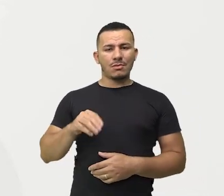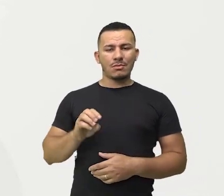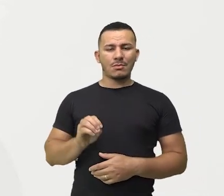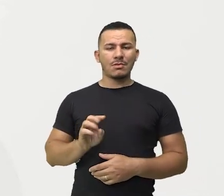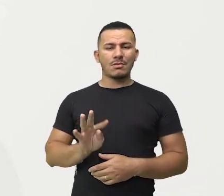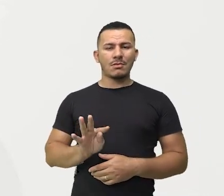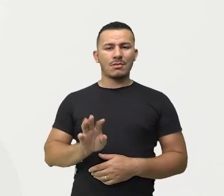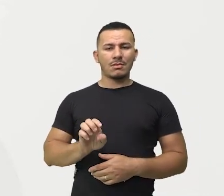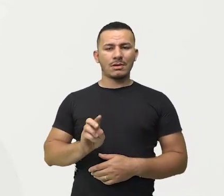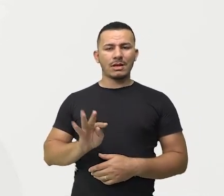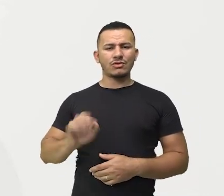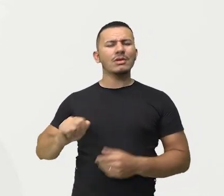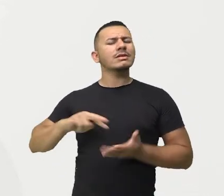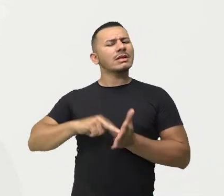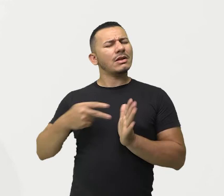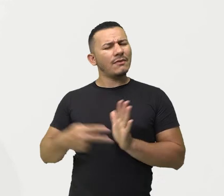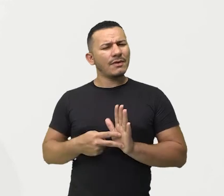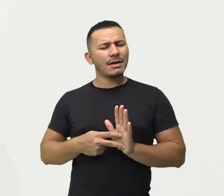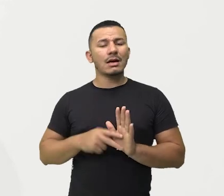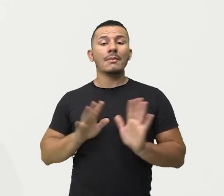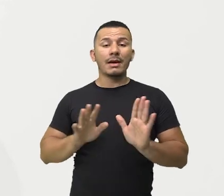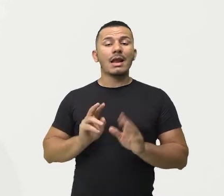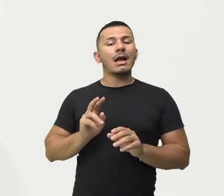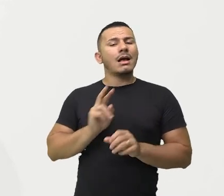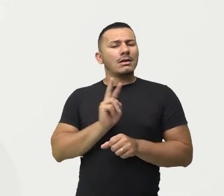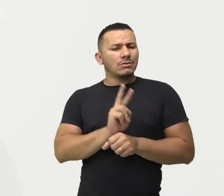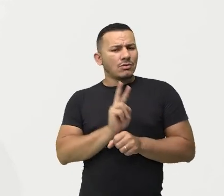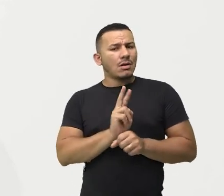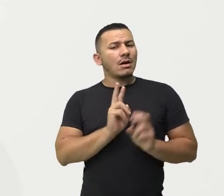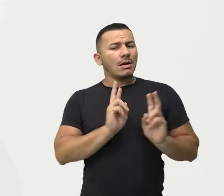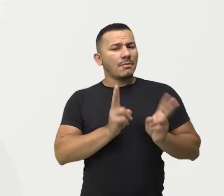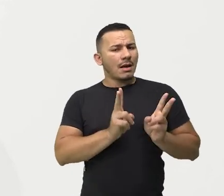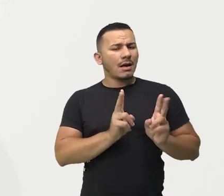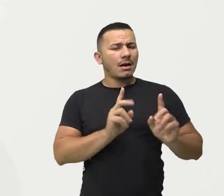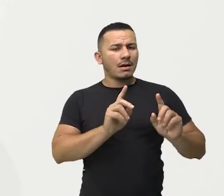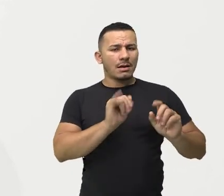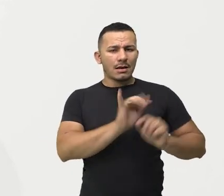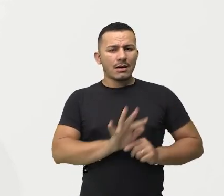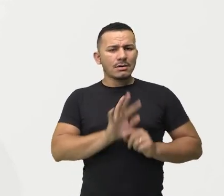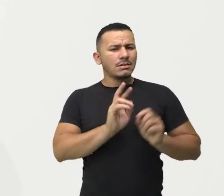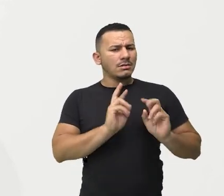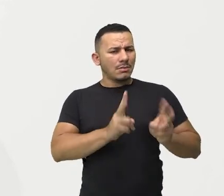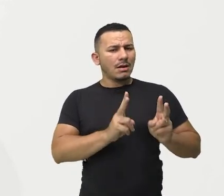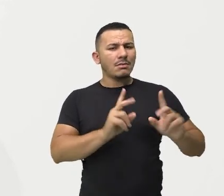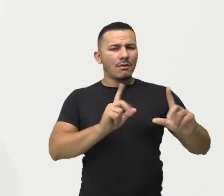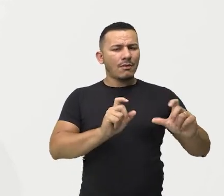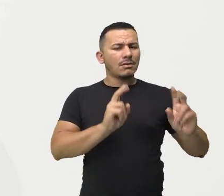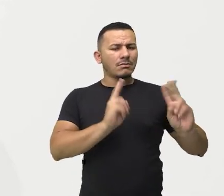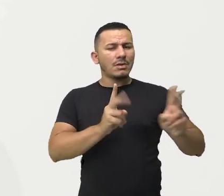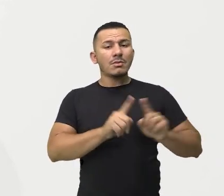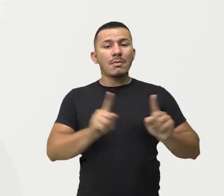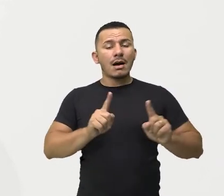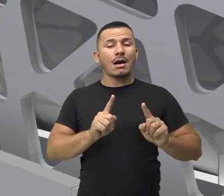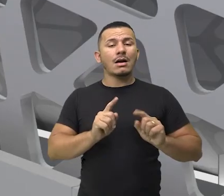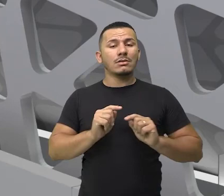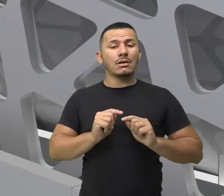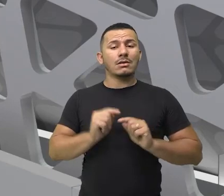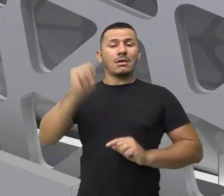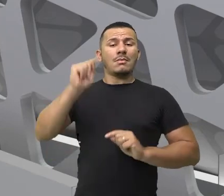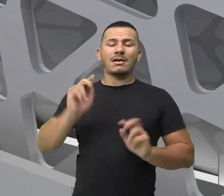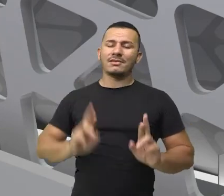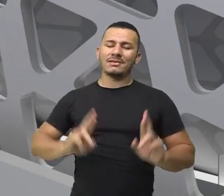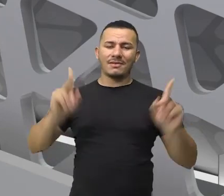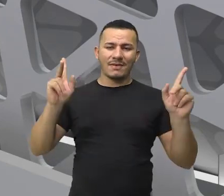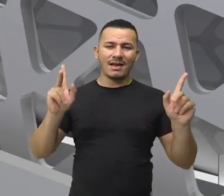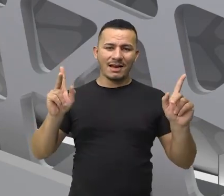homotetia. Preservou, mas impactou no tamanho, beleza? Então, olha